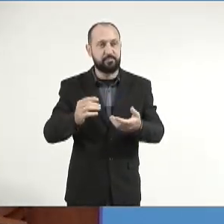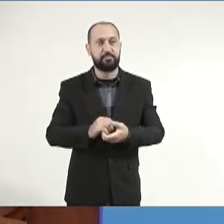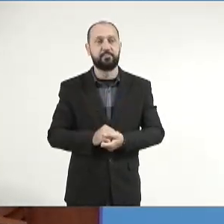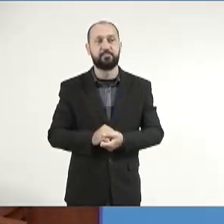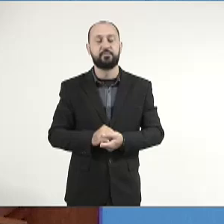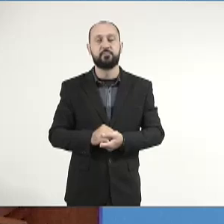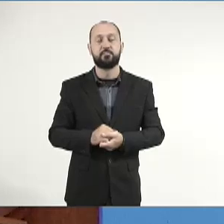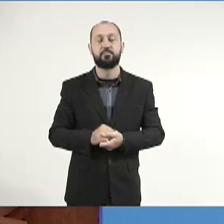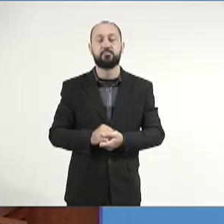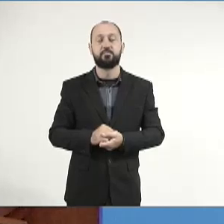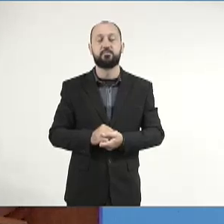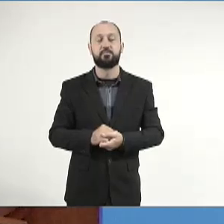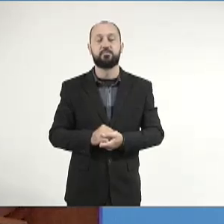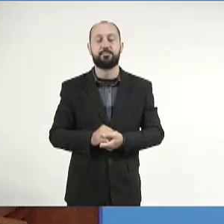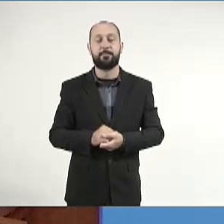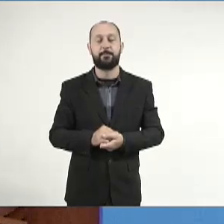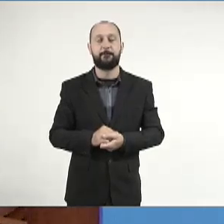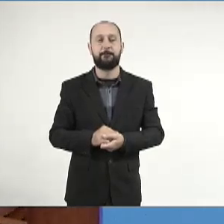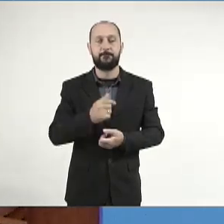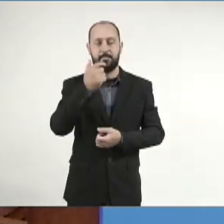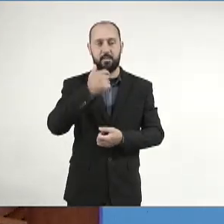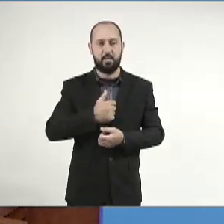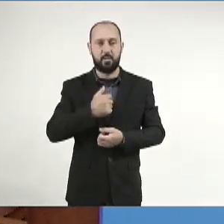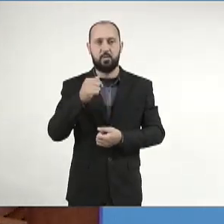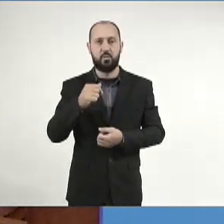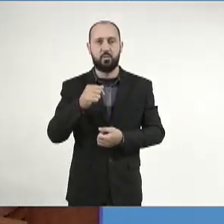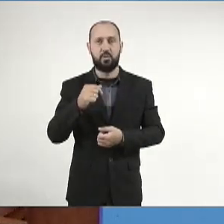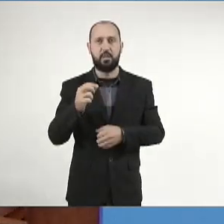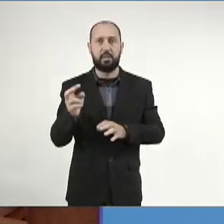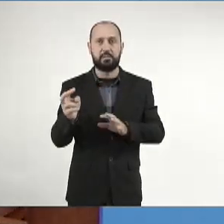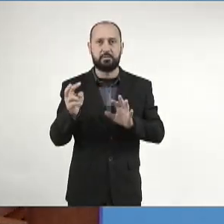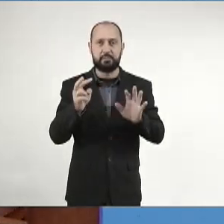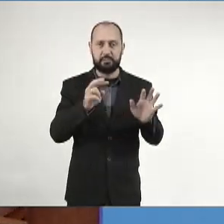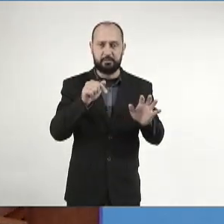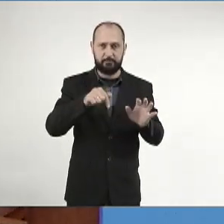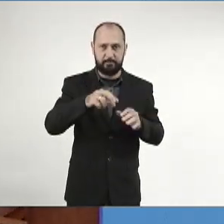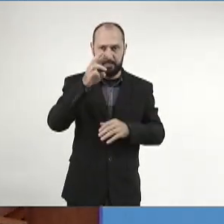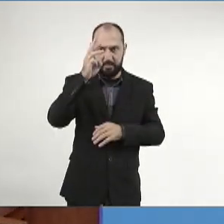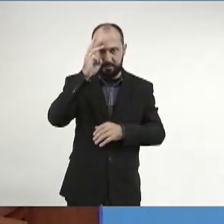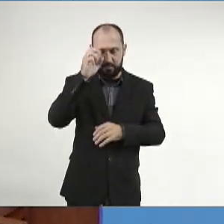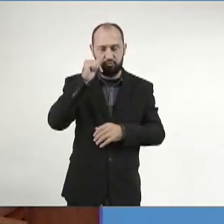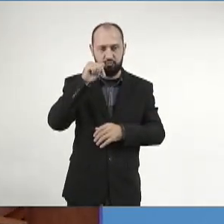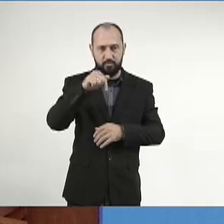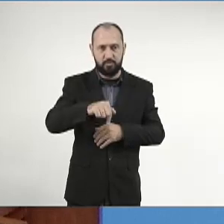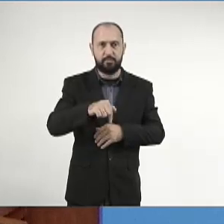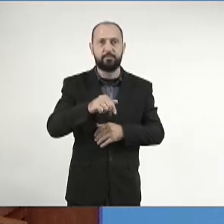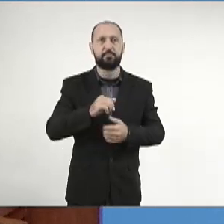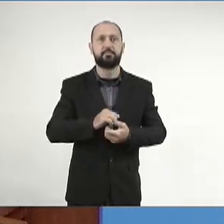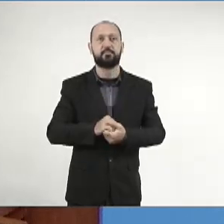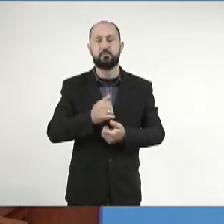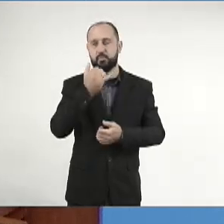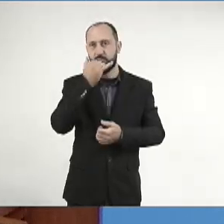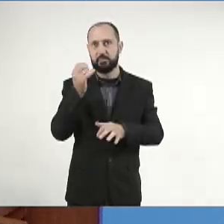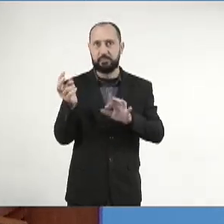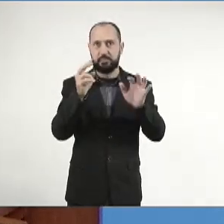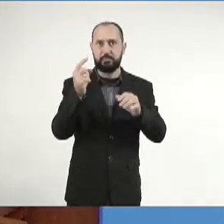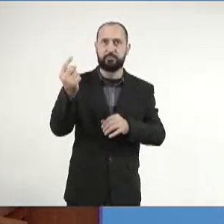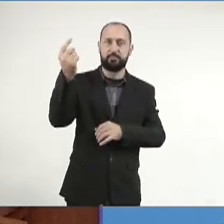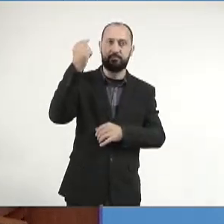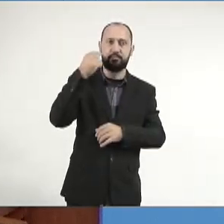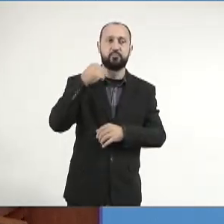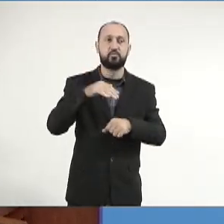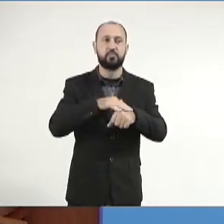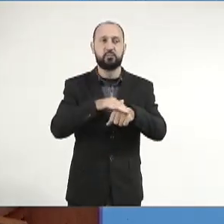eu estive aqui ainda esta semana, na terça-feira, na semana passada, aliás, falando